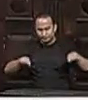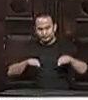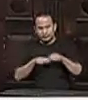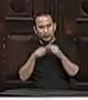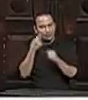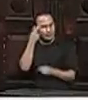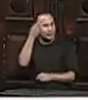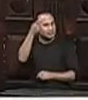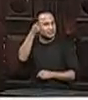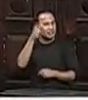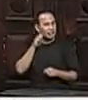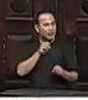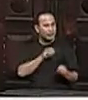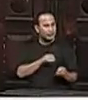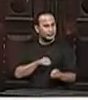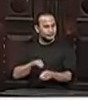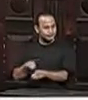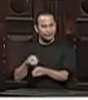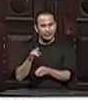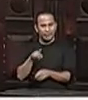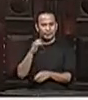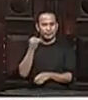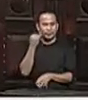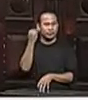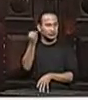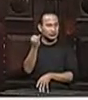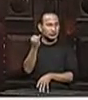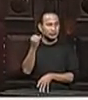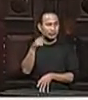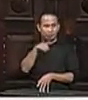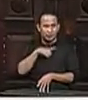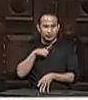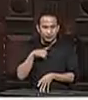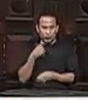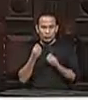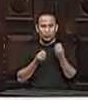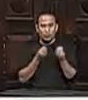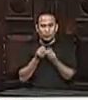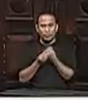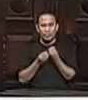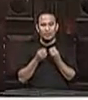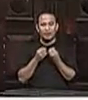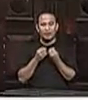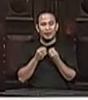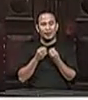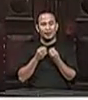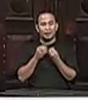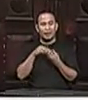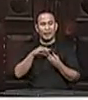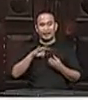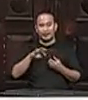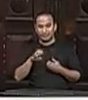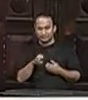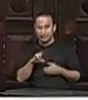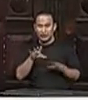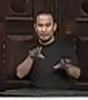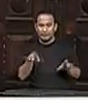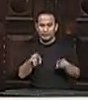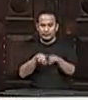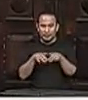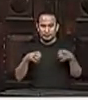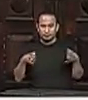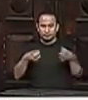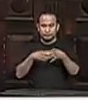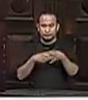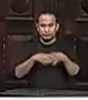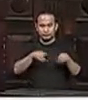numa educação integral, necessariamente você tem que ter a oferta das artes, mas também a oferta do esporte. Portanto, eu